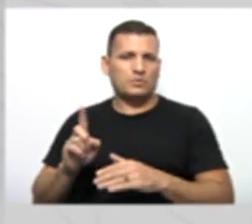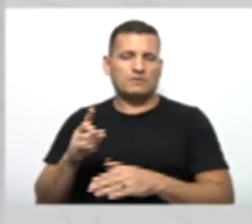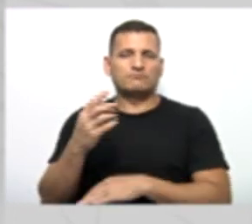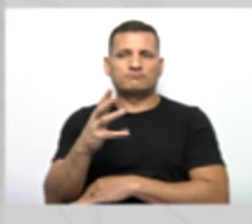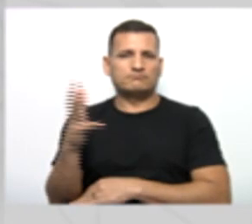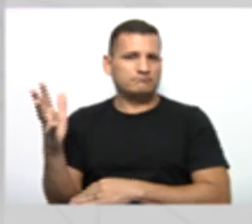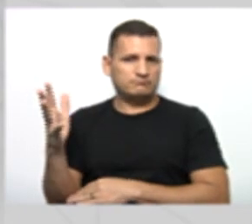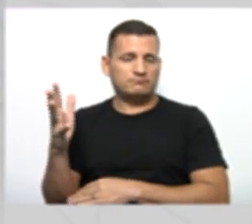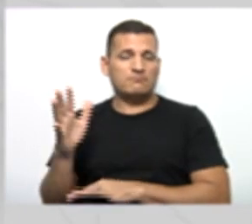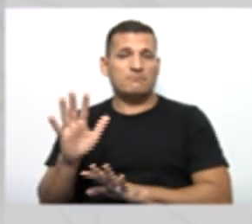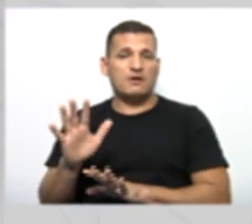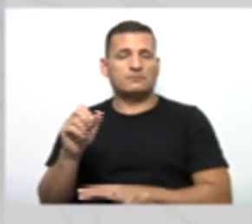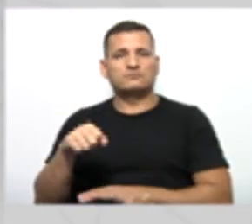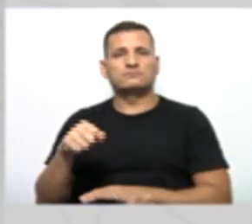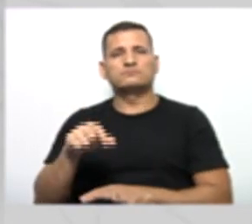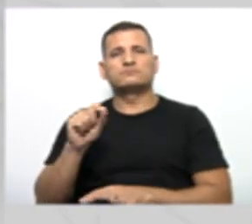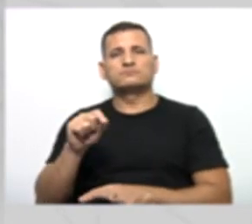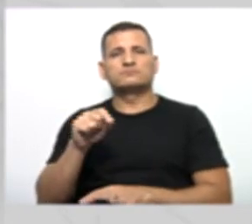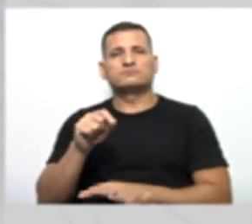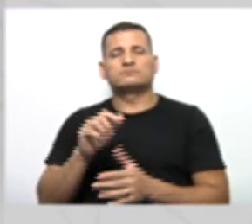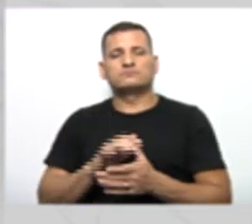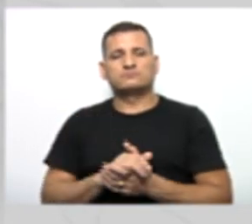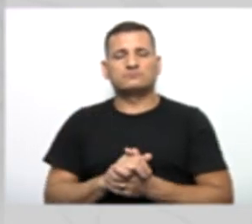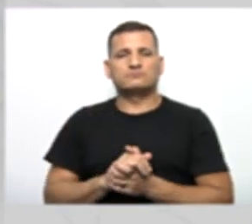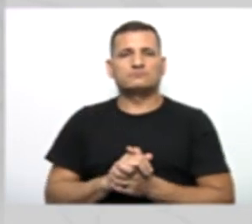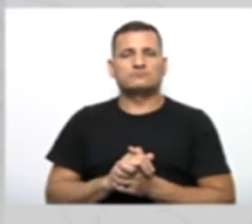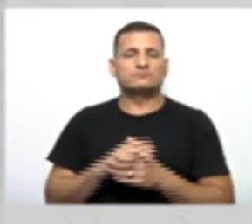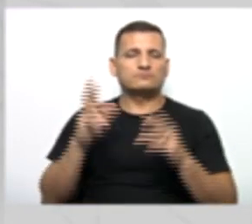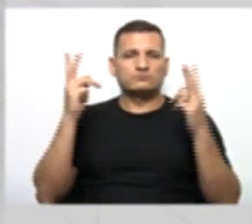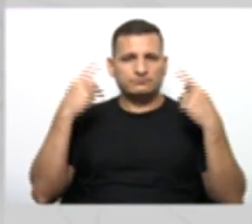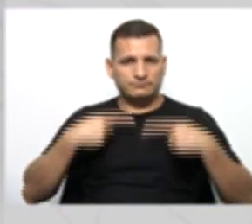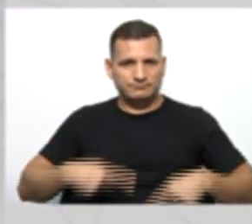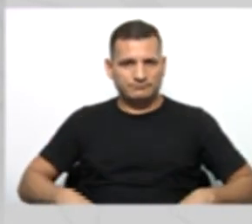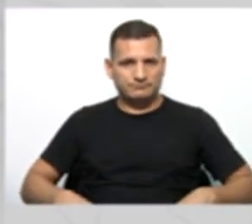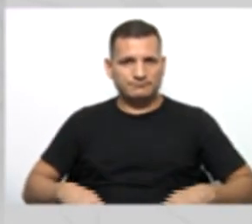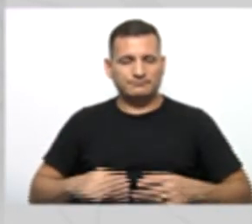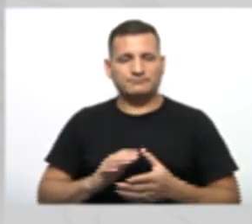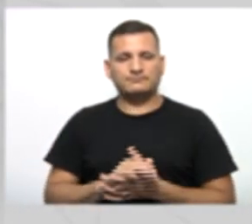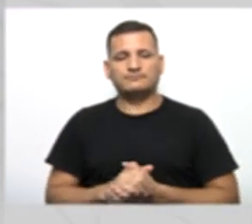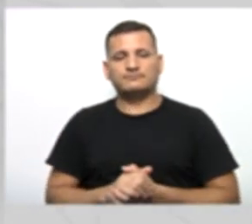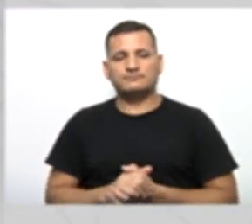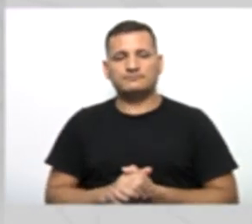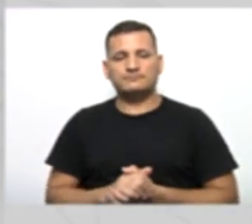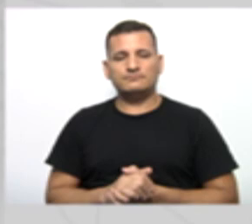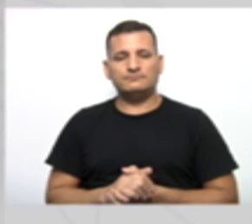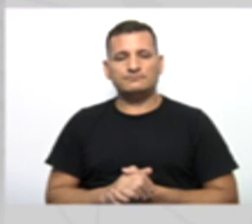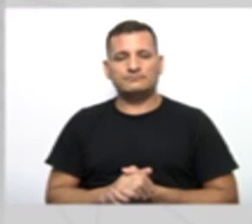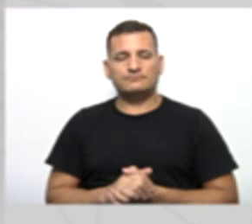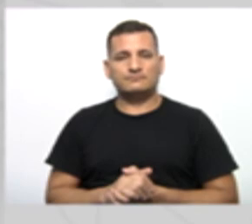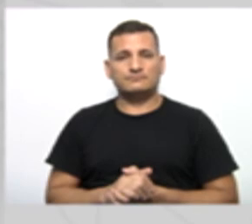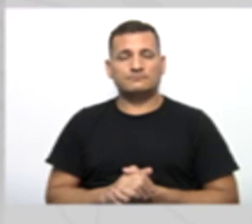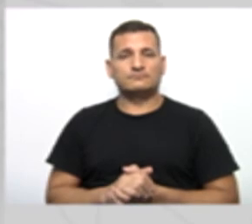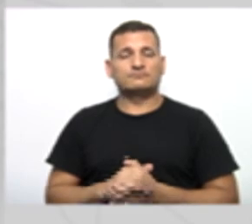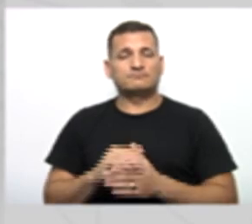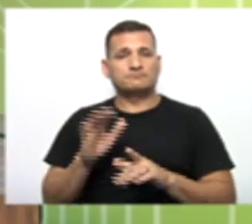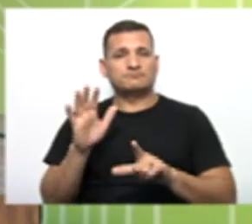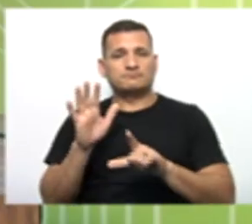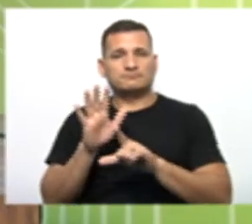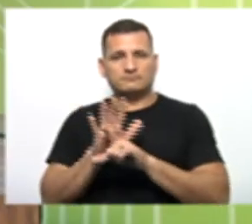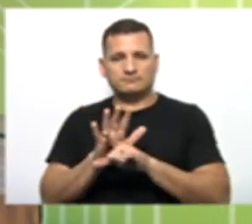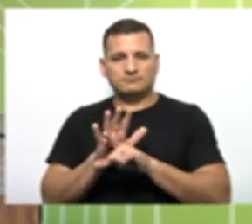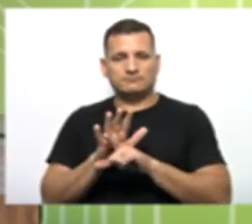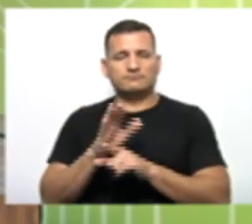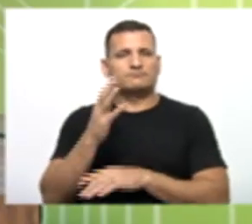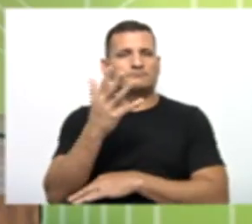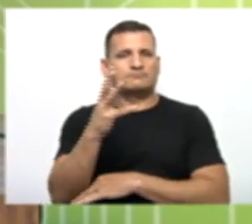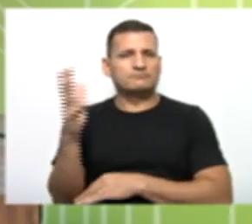em si, mas o centro da legislação ambiental é o homem. Ou seja, a legislação ambiental